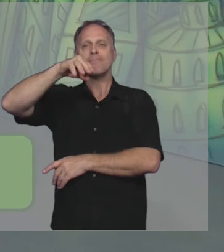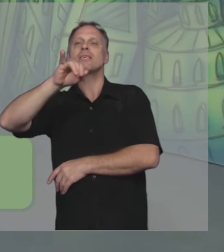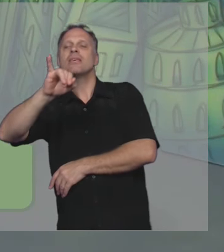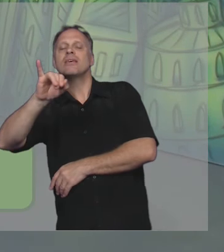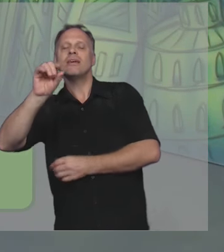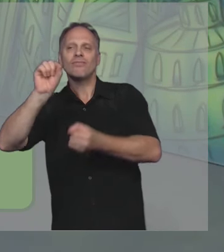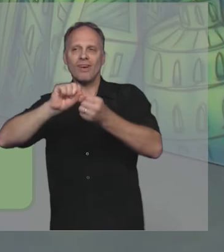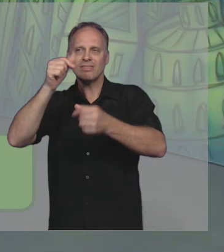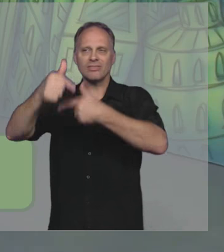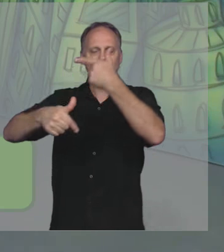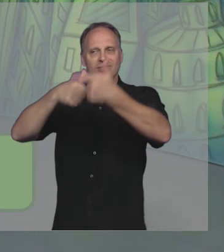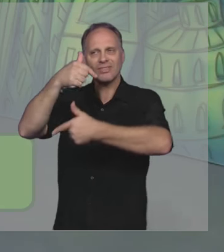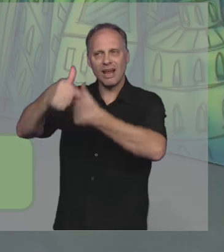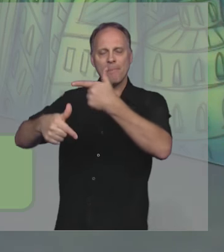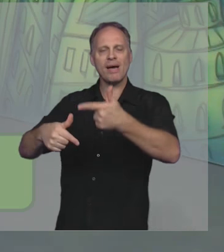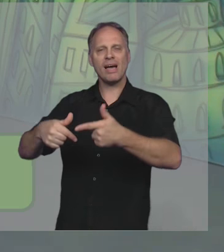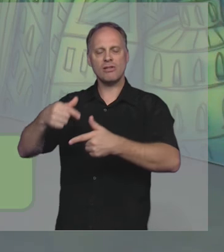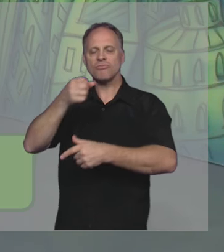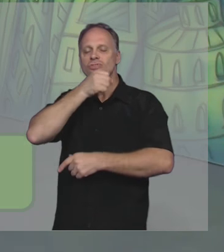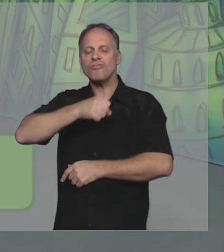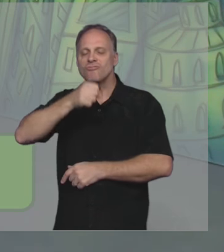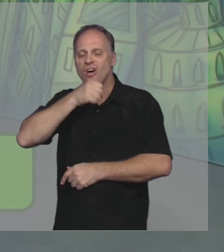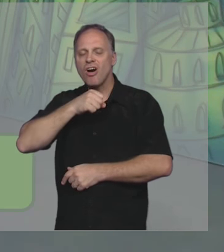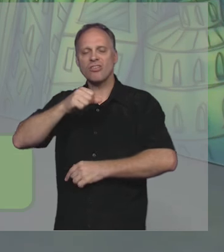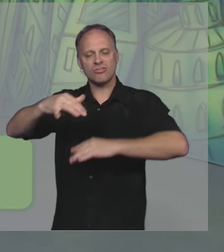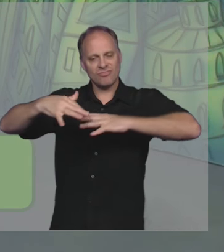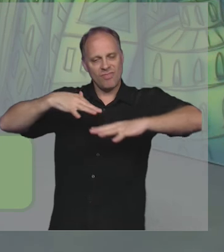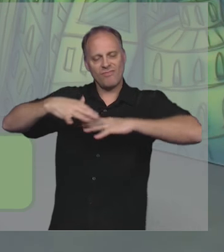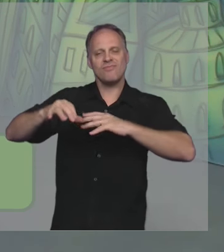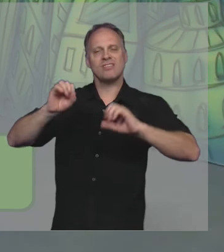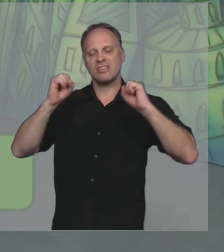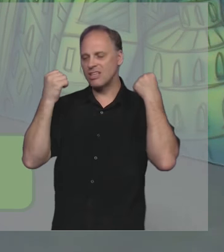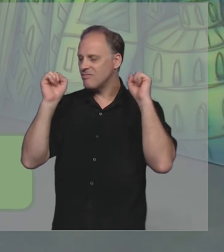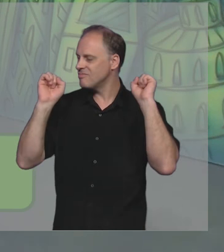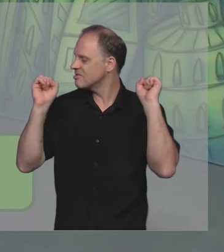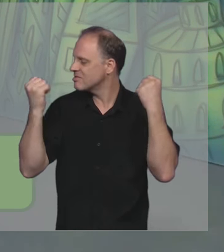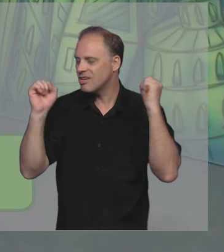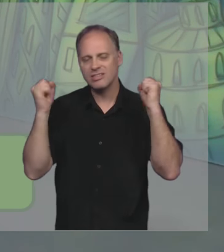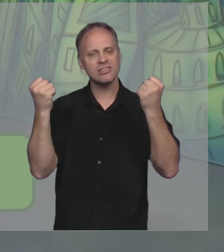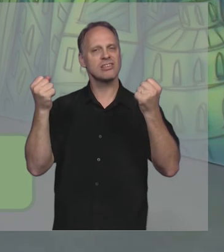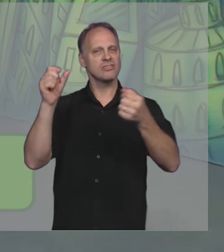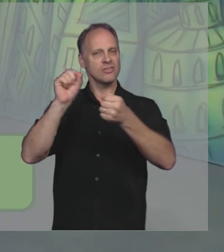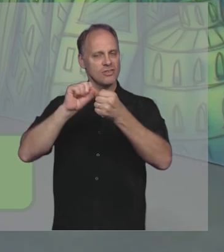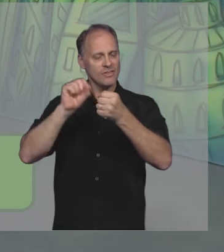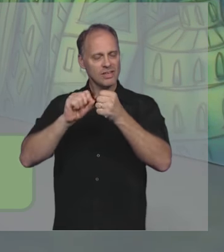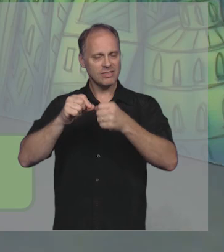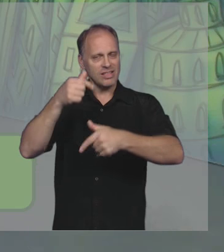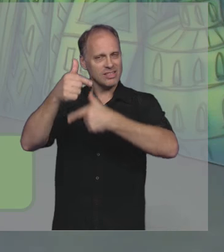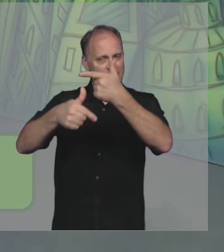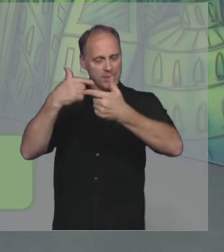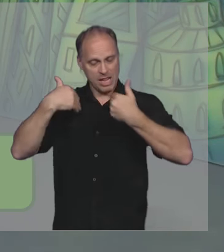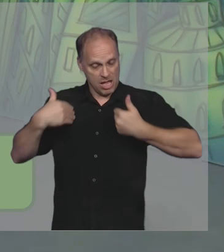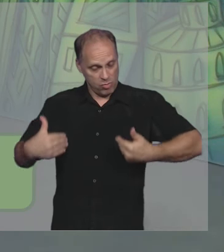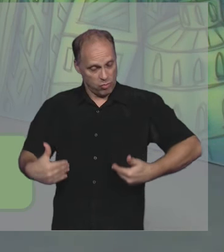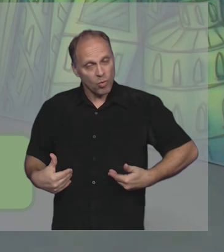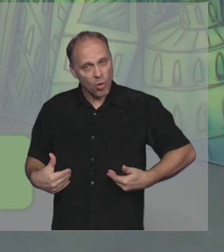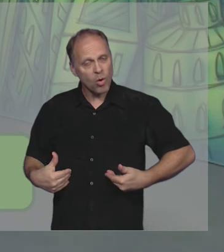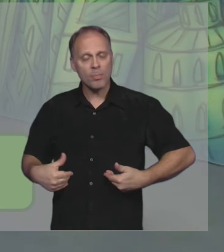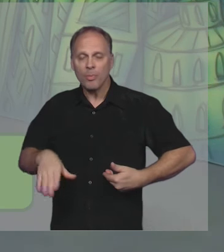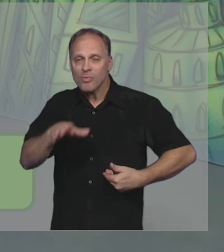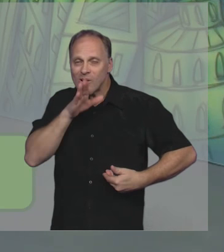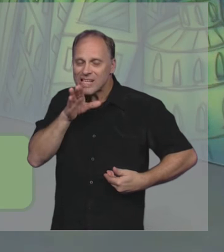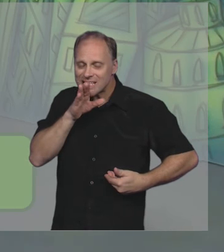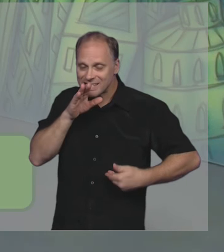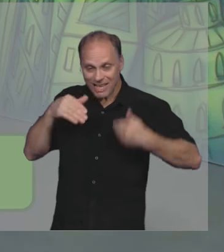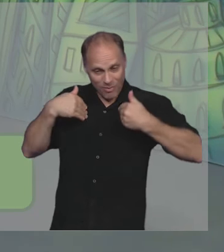idosos, né, na questão de movimentação, na questão de ginástica, na questão de trabalhar o corpo, na questão